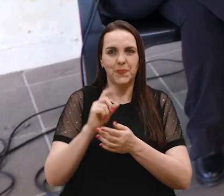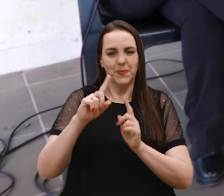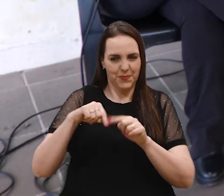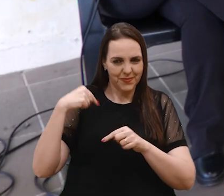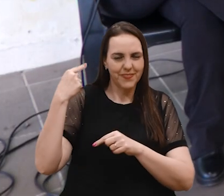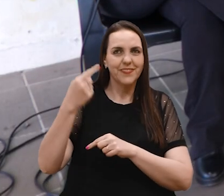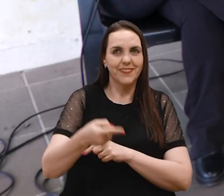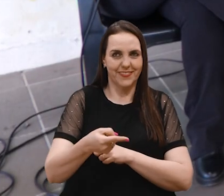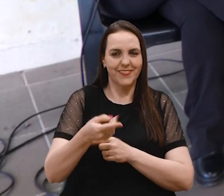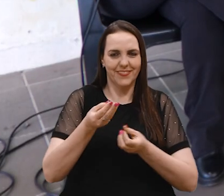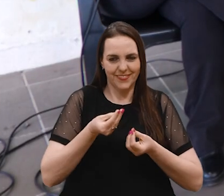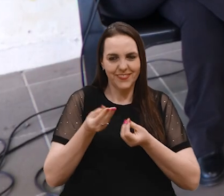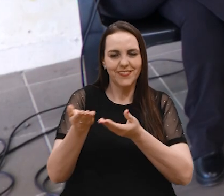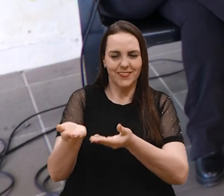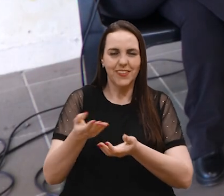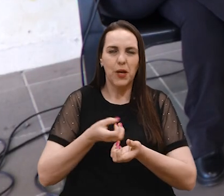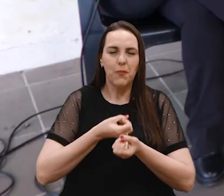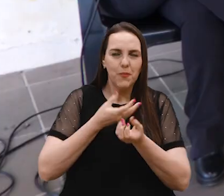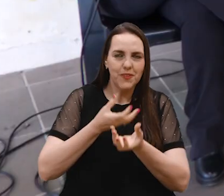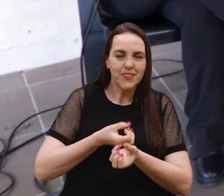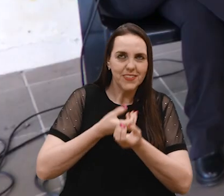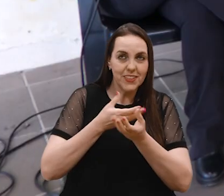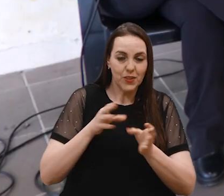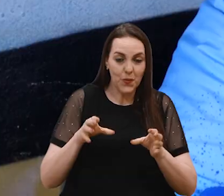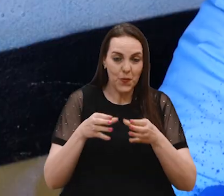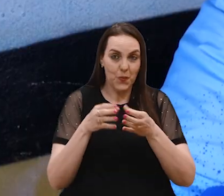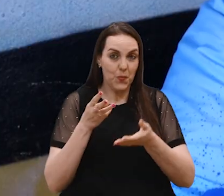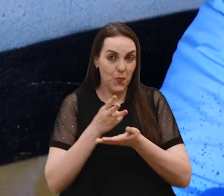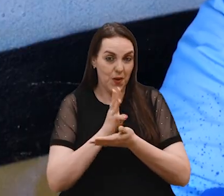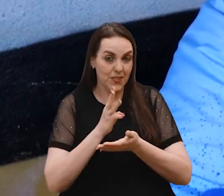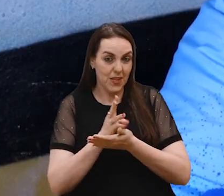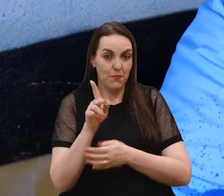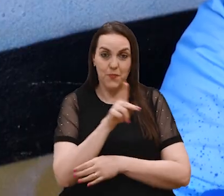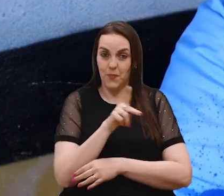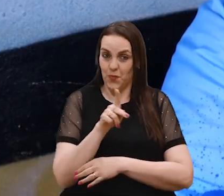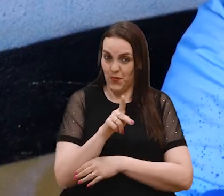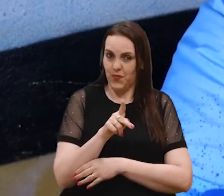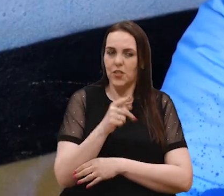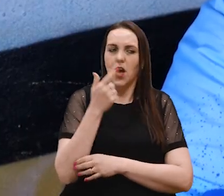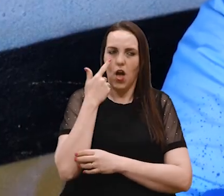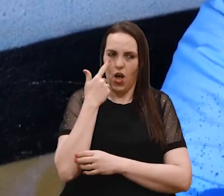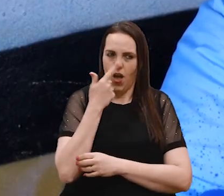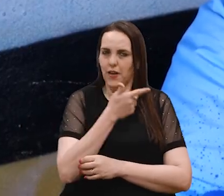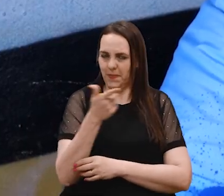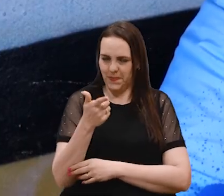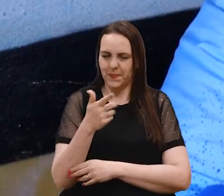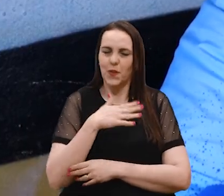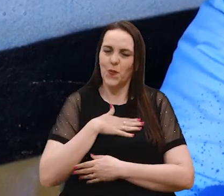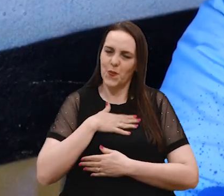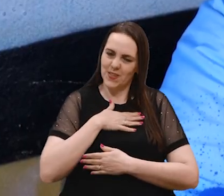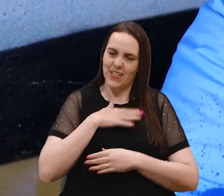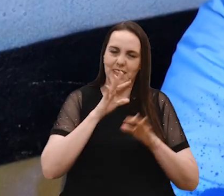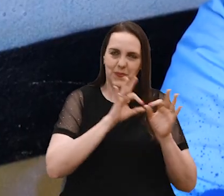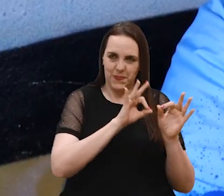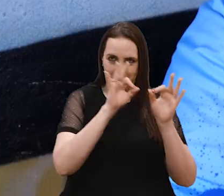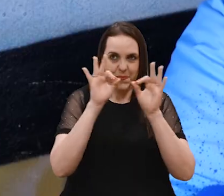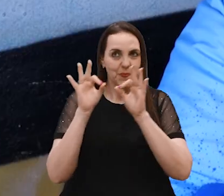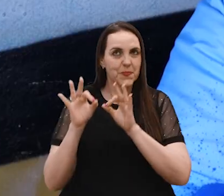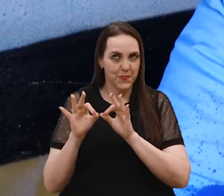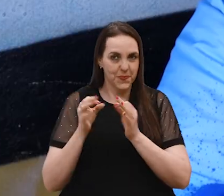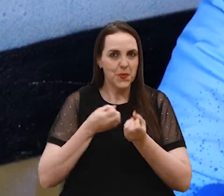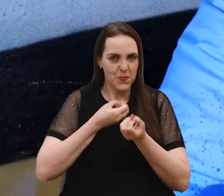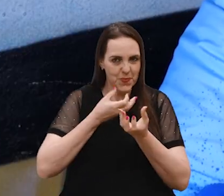seguinte, mandei os poemas no grupo de WhatsApp dos professores. Eu disse, olha, eu gostaria que vocês assistissem os poemas que eu